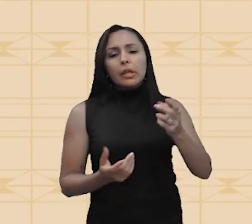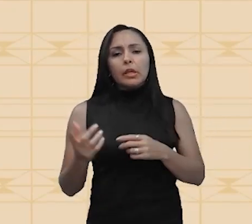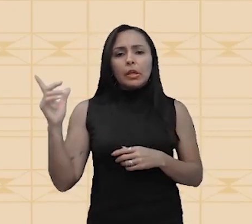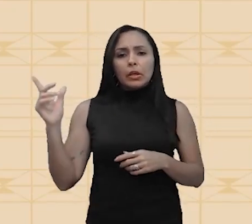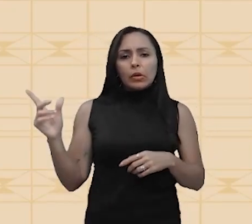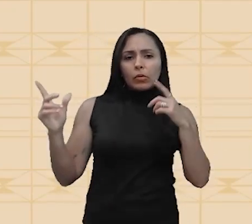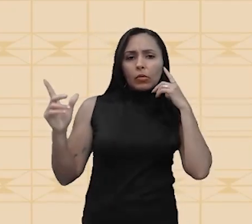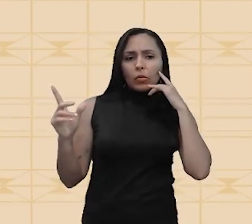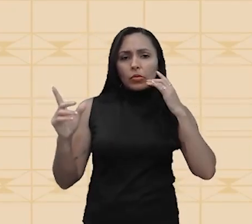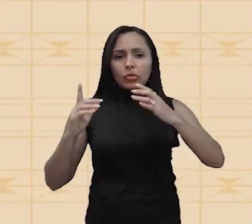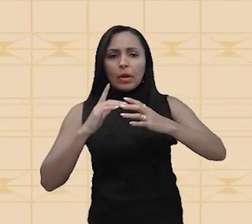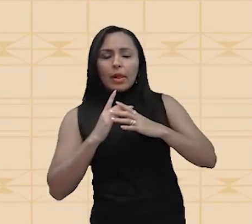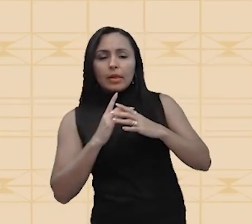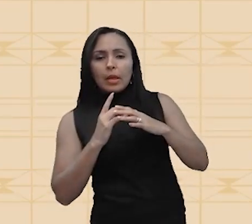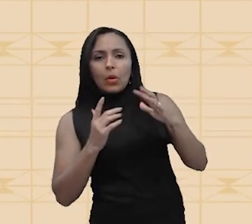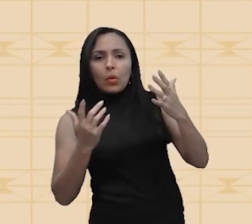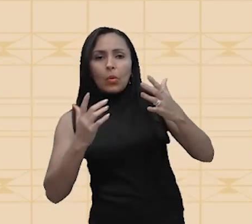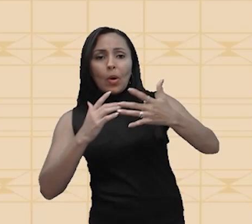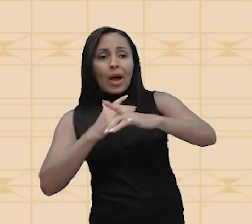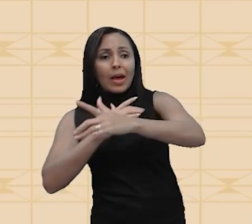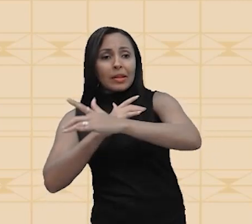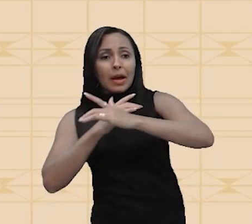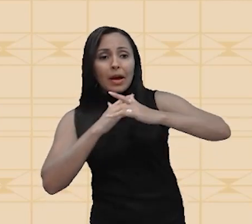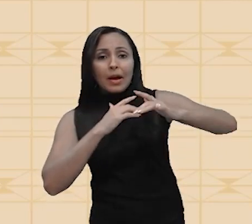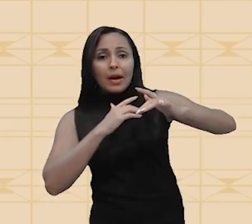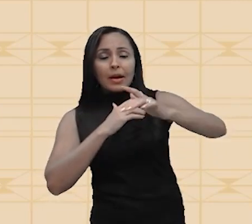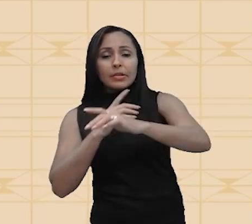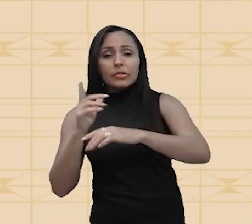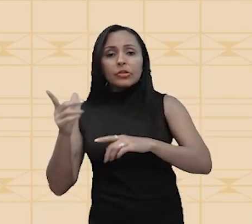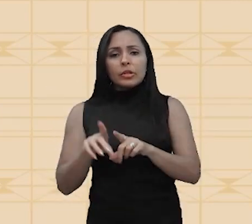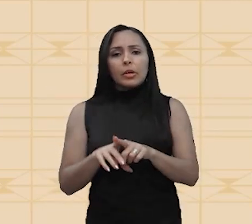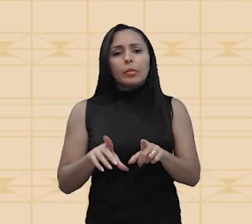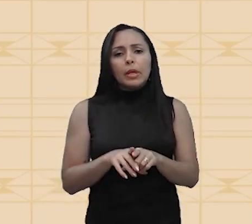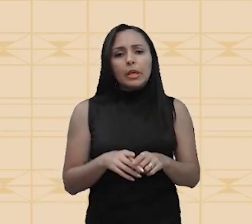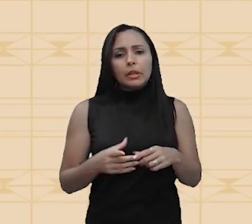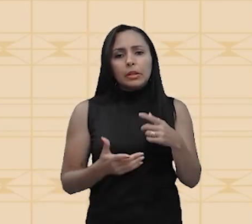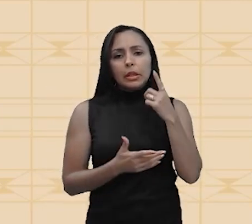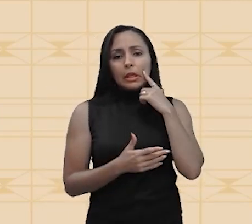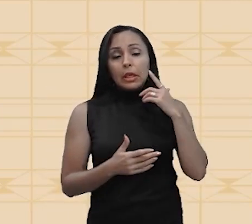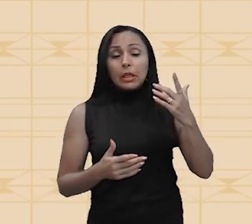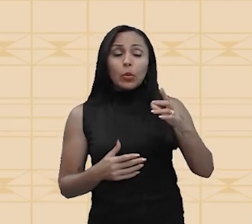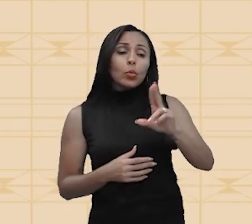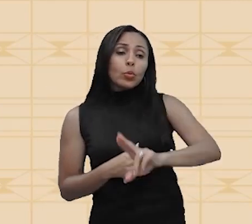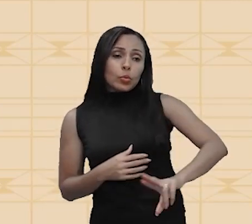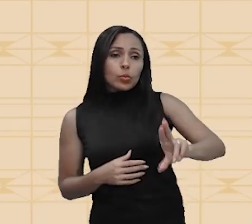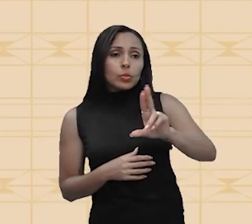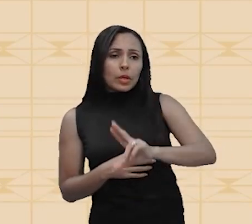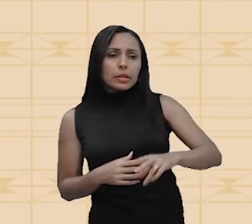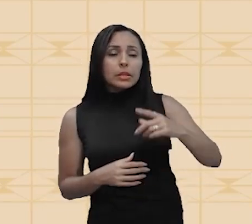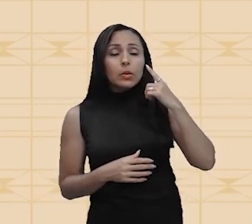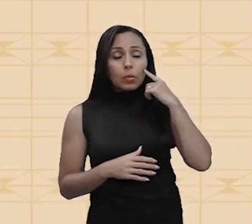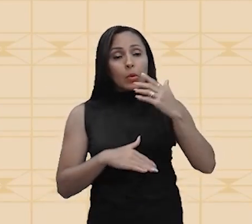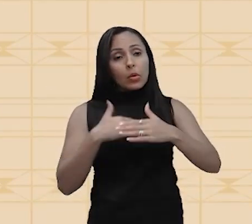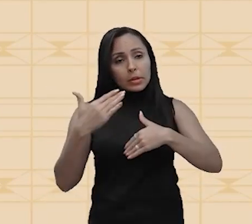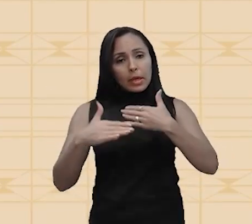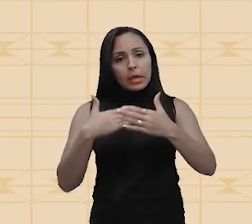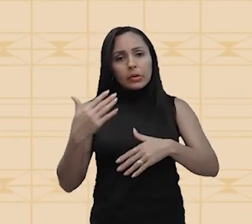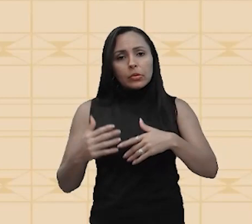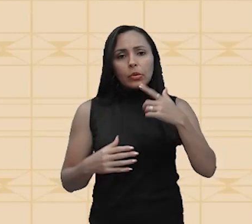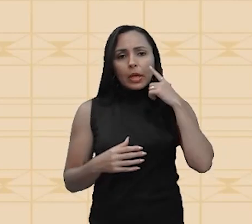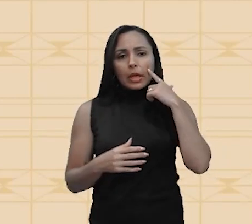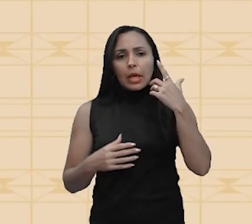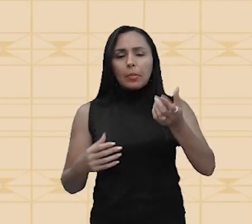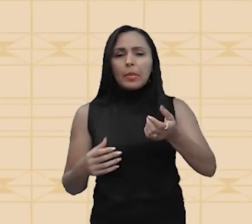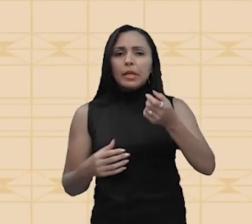como meio ou de navegação, de locomoção. No caso, o morcego, ele utiliza esse processo em que ele emite um som